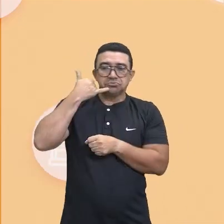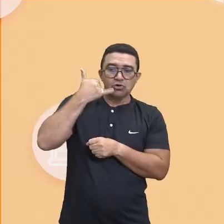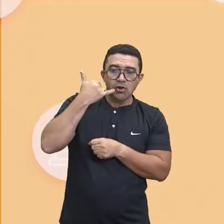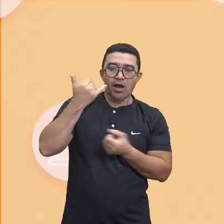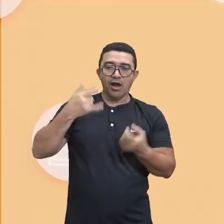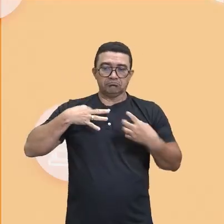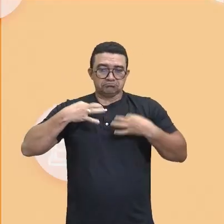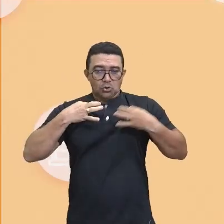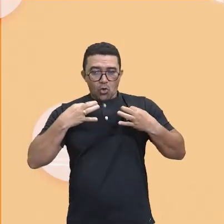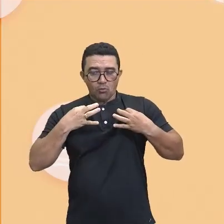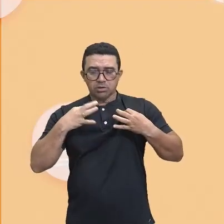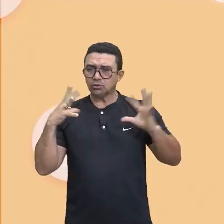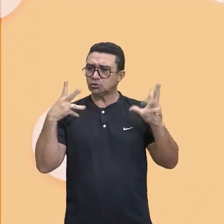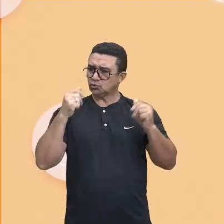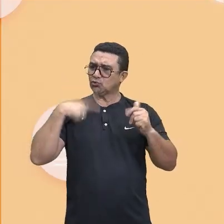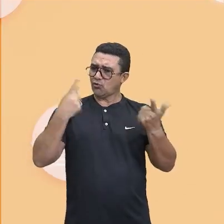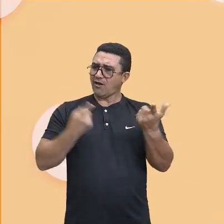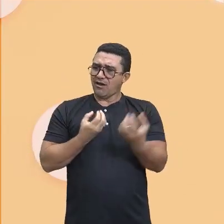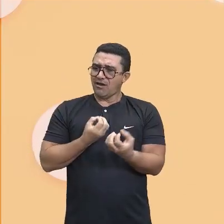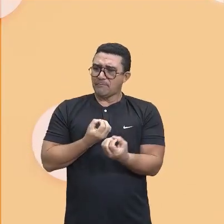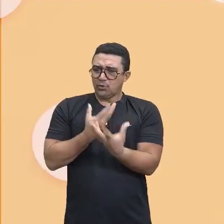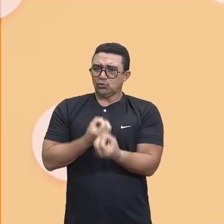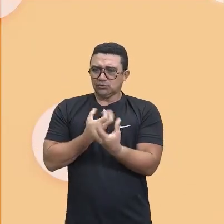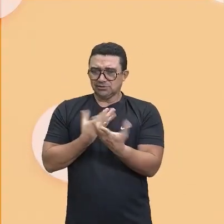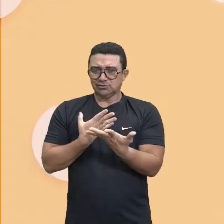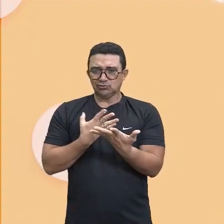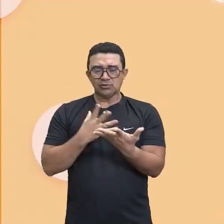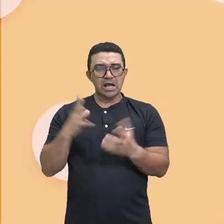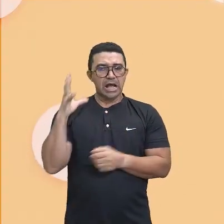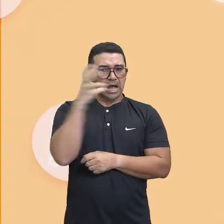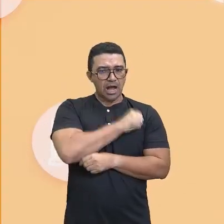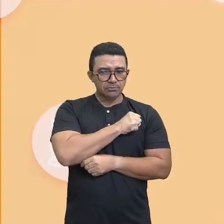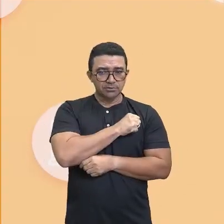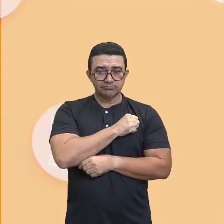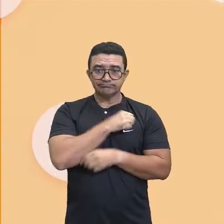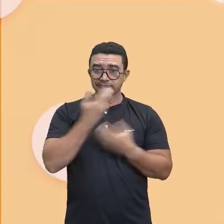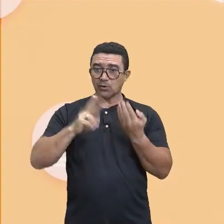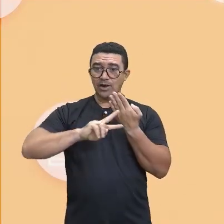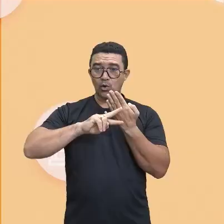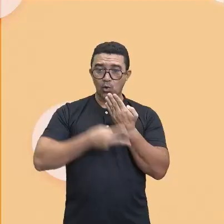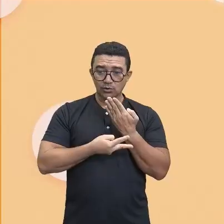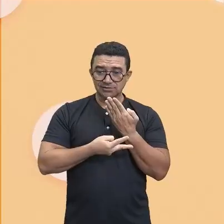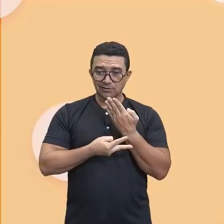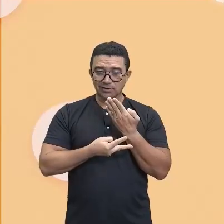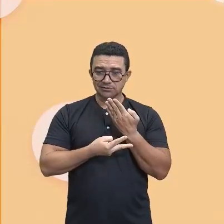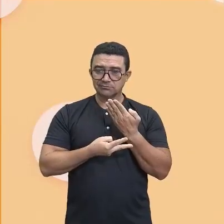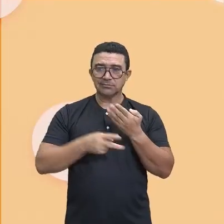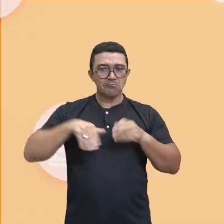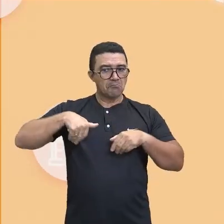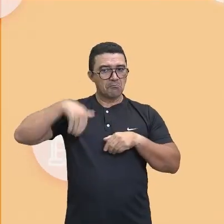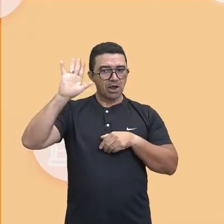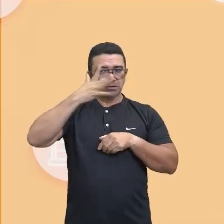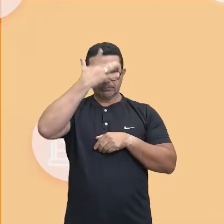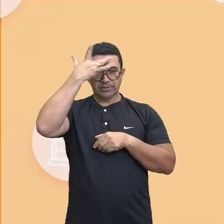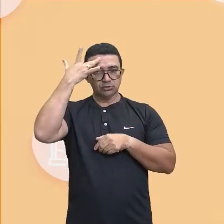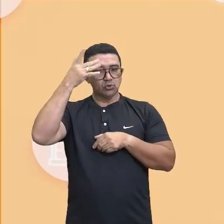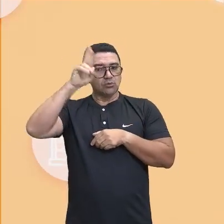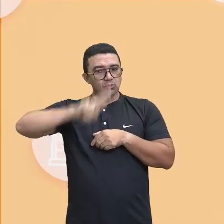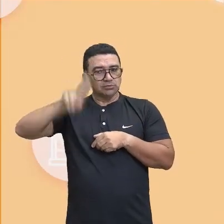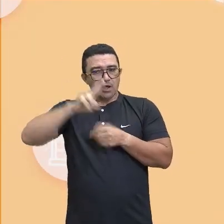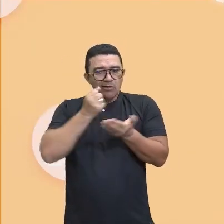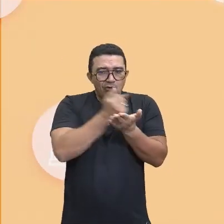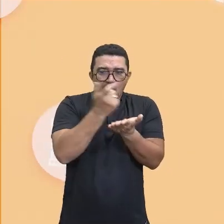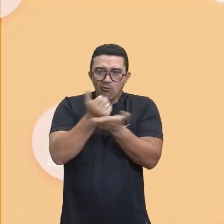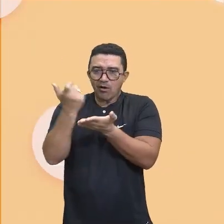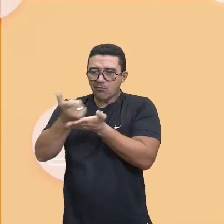uma roupa, tudo isso é produzido de maneira muito rápida e, consequentemente, mais pessoas vão utilizando.